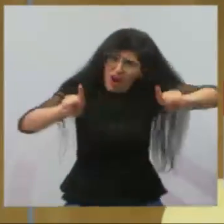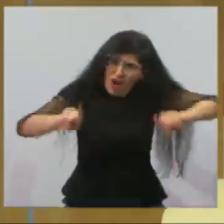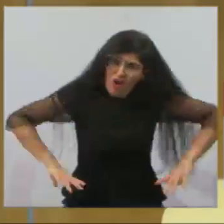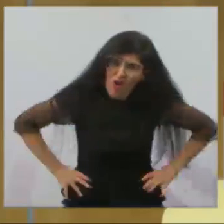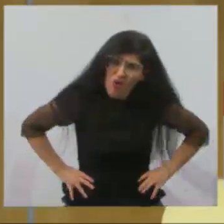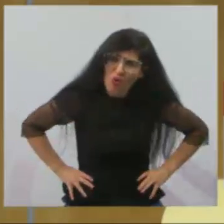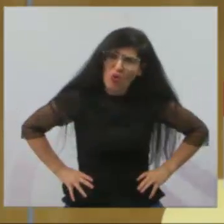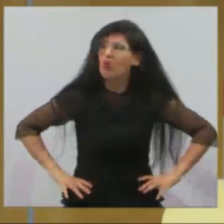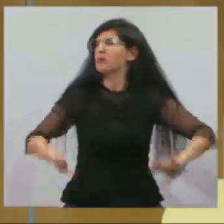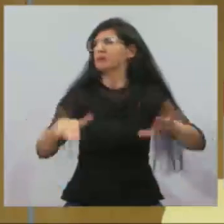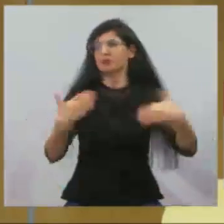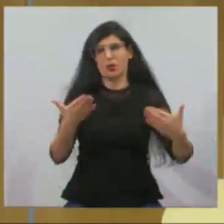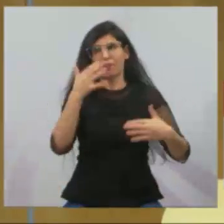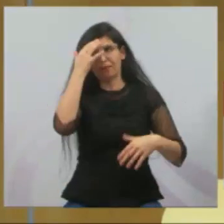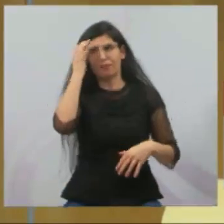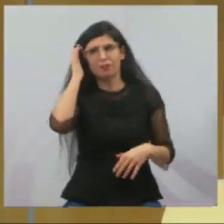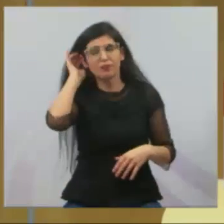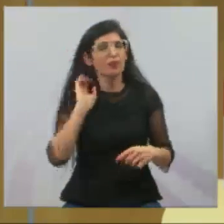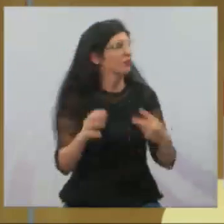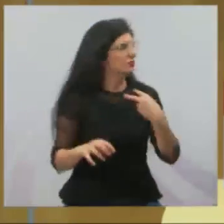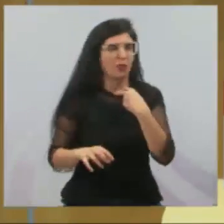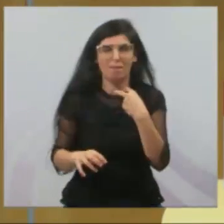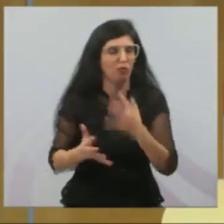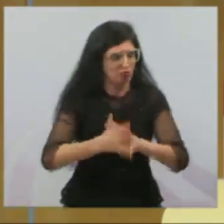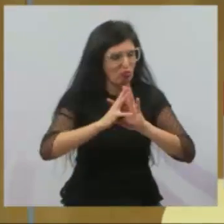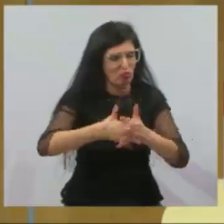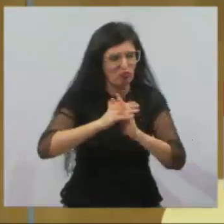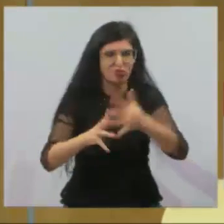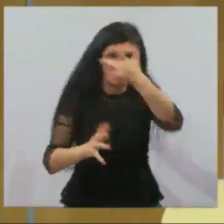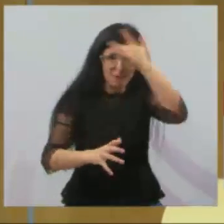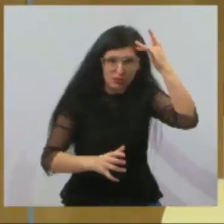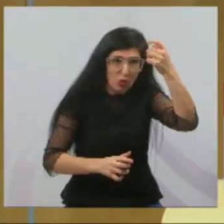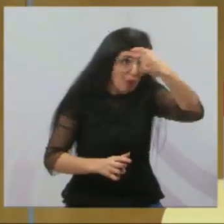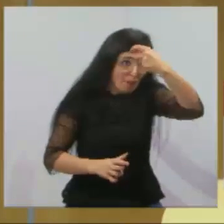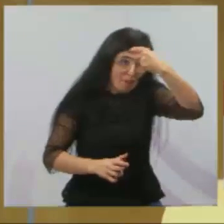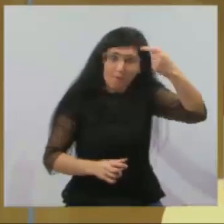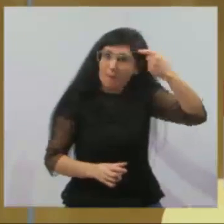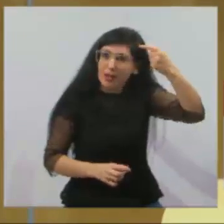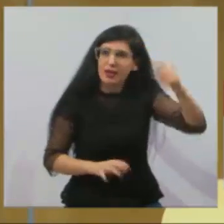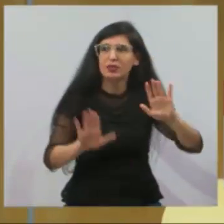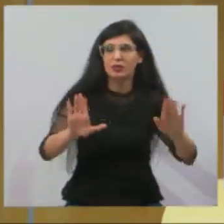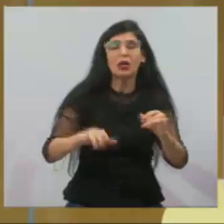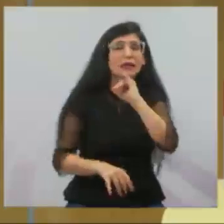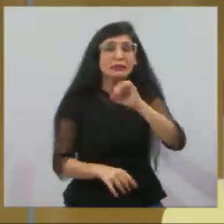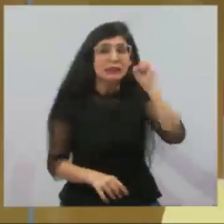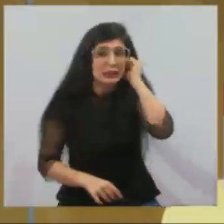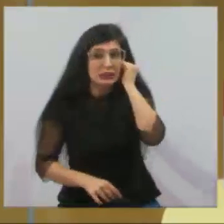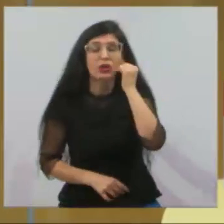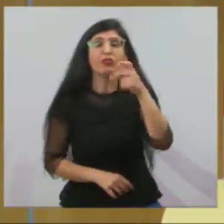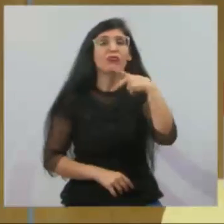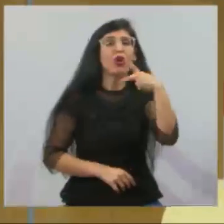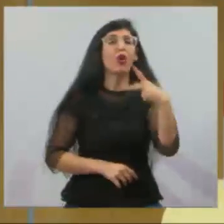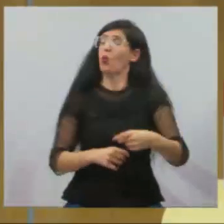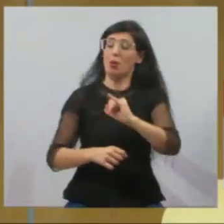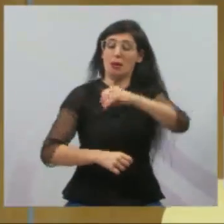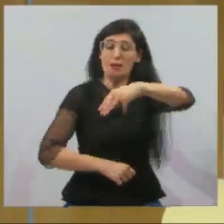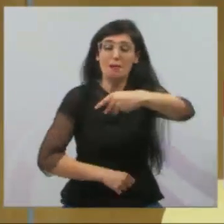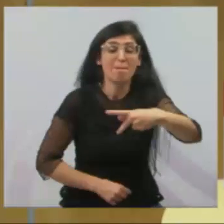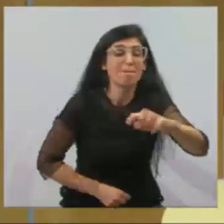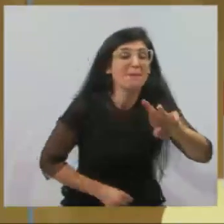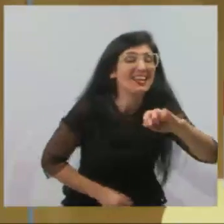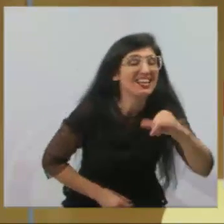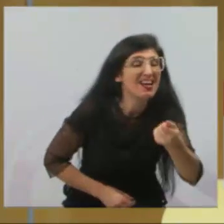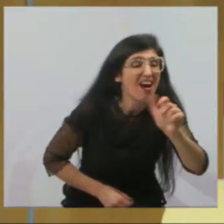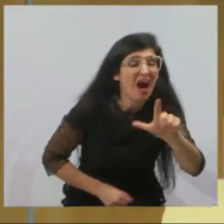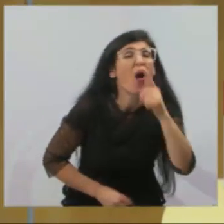você, Arilda, a gente não pode confundir a população. Quando o prefeito Isaías bateu no peito e mandou fazer lá no Imperial, qual